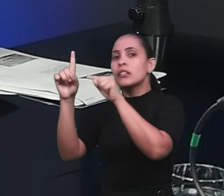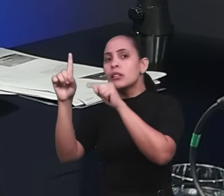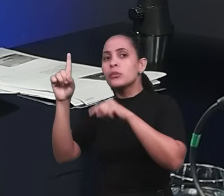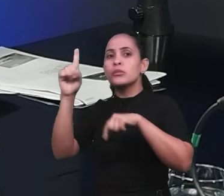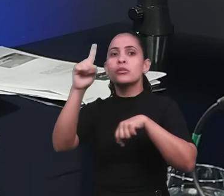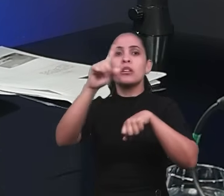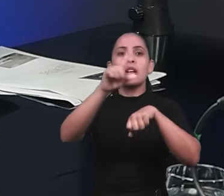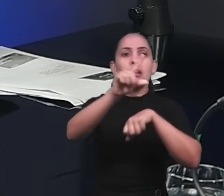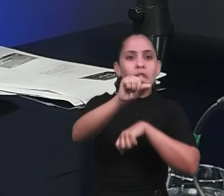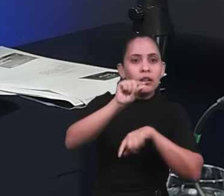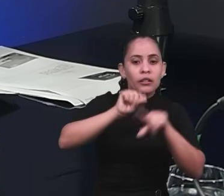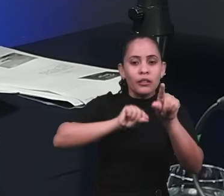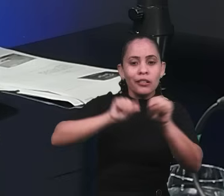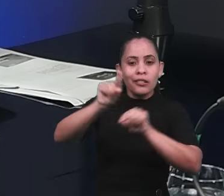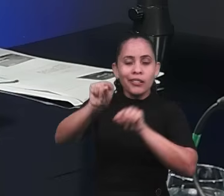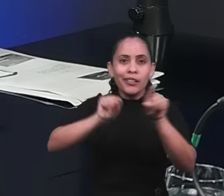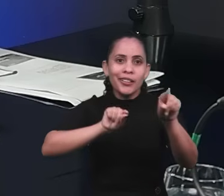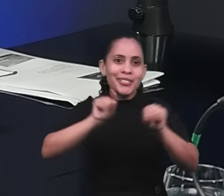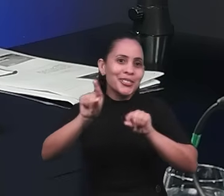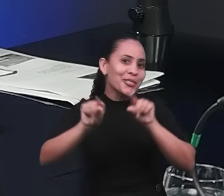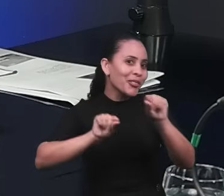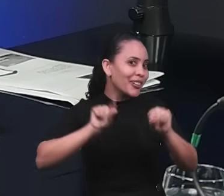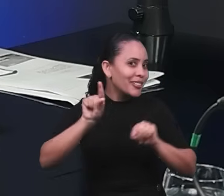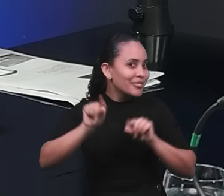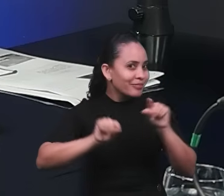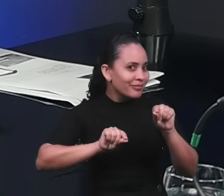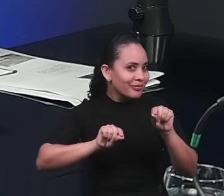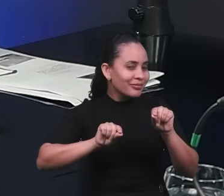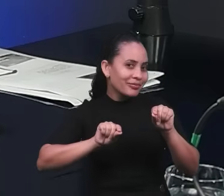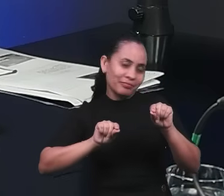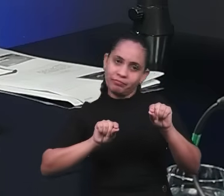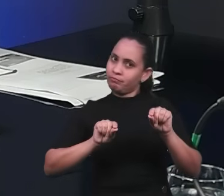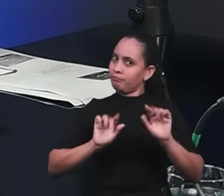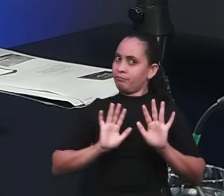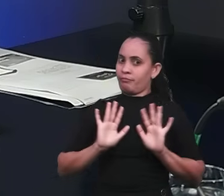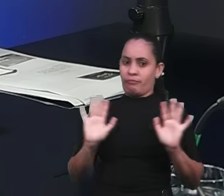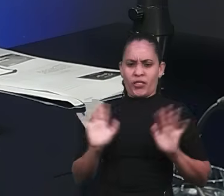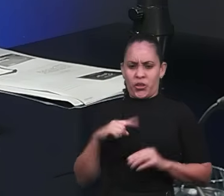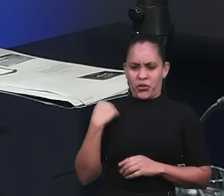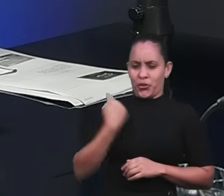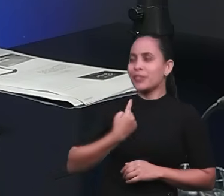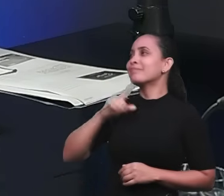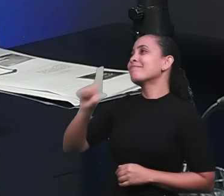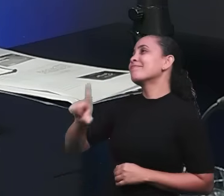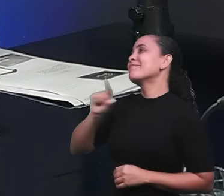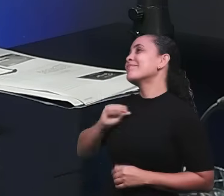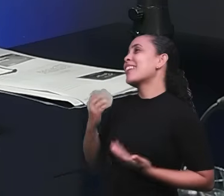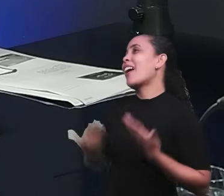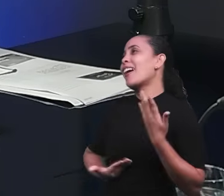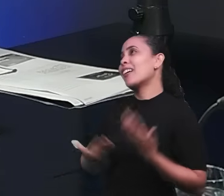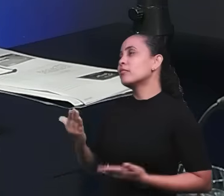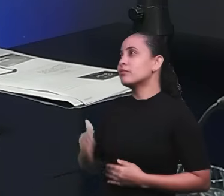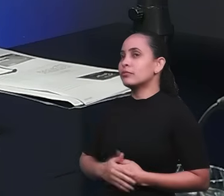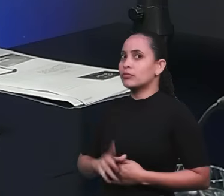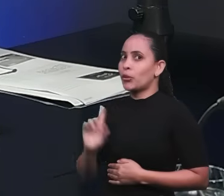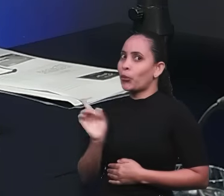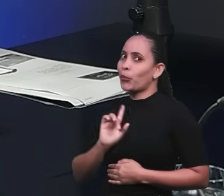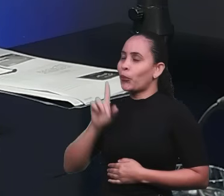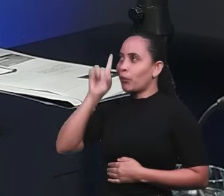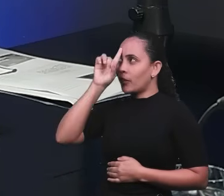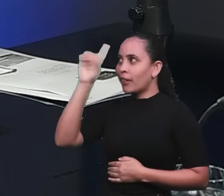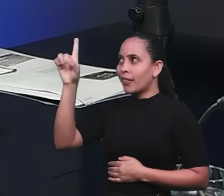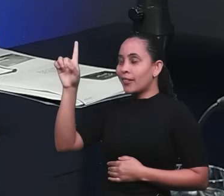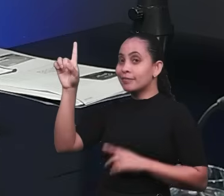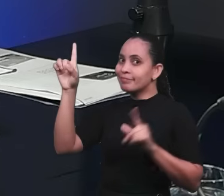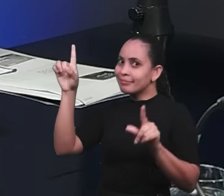para a salvação. Não é o homem que elege a Deus, não é o homem que escolhe servir a Deus. E onde é